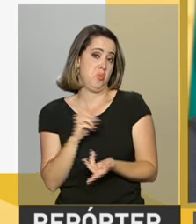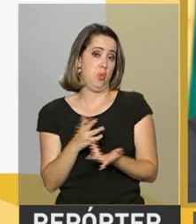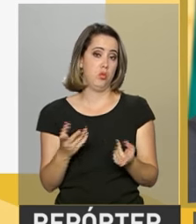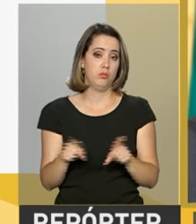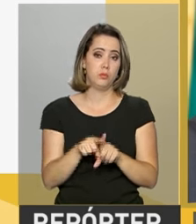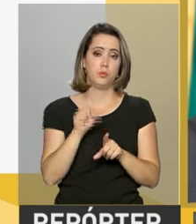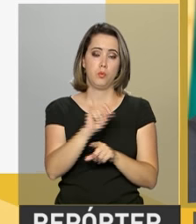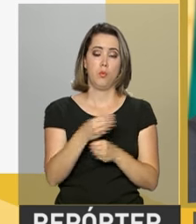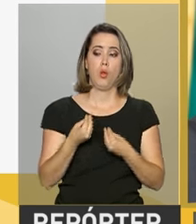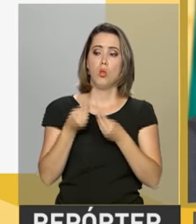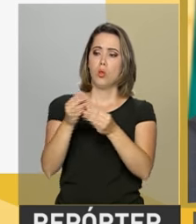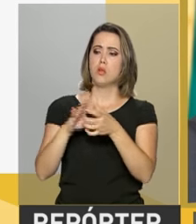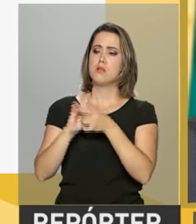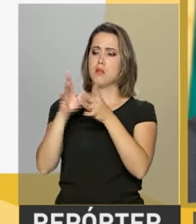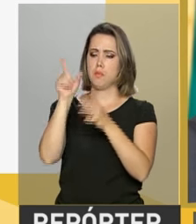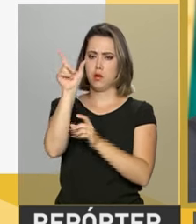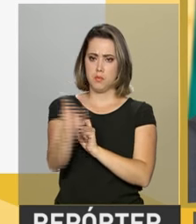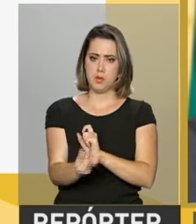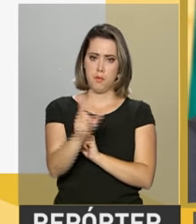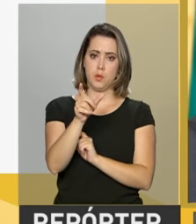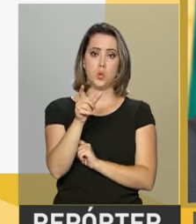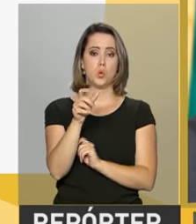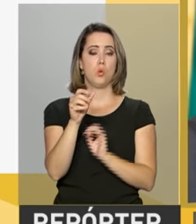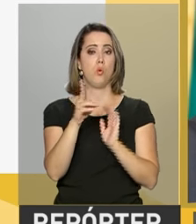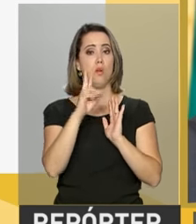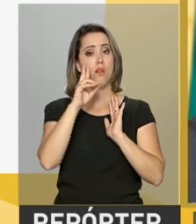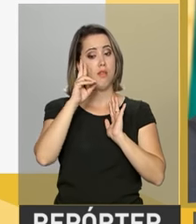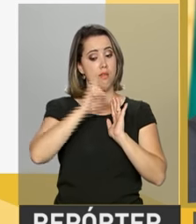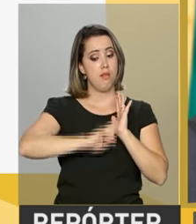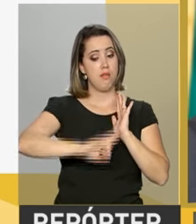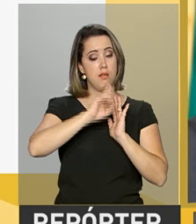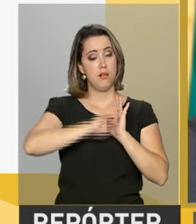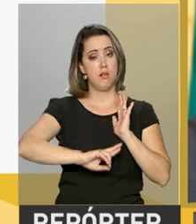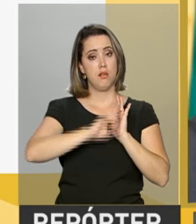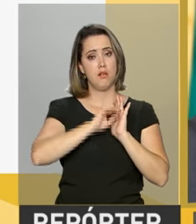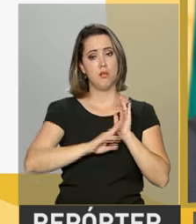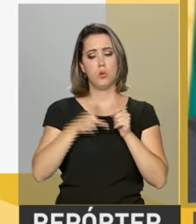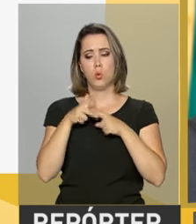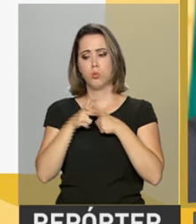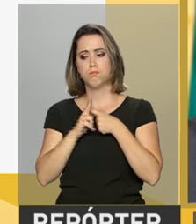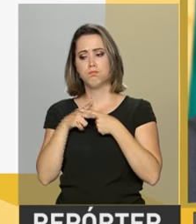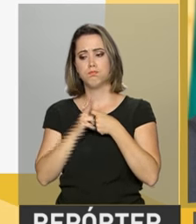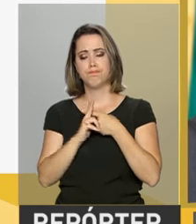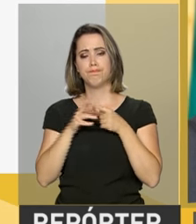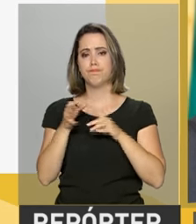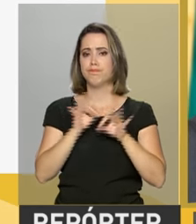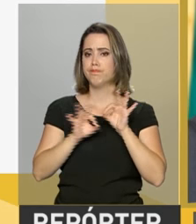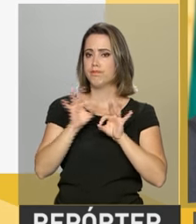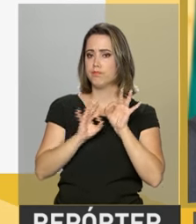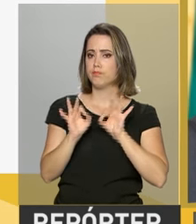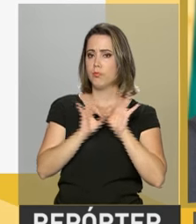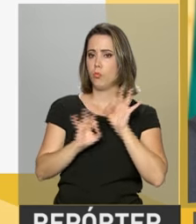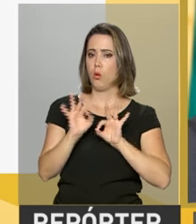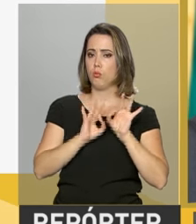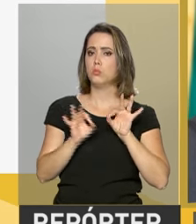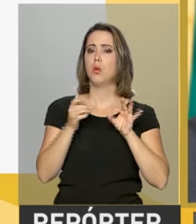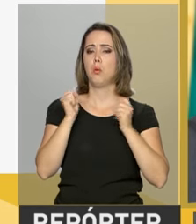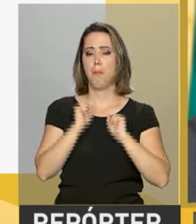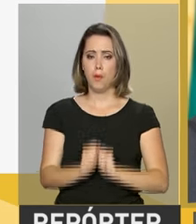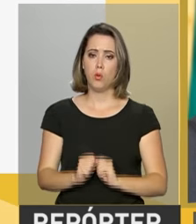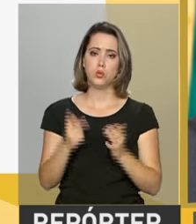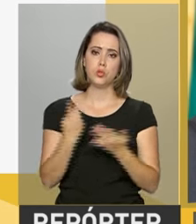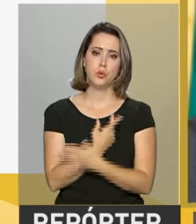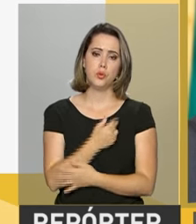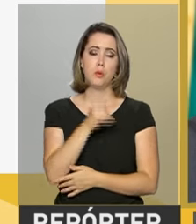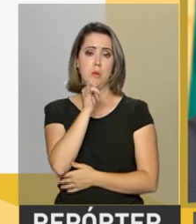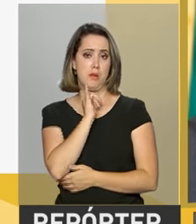autorizamos o relator, num dado momento, a fazer uma série de ajustamentos. E ajustamentos, convenhamos, socialmente adequados. A